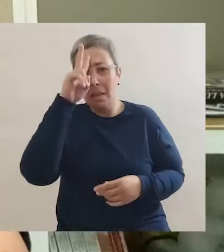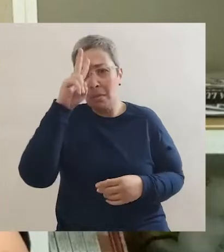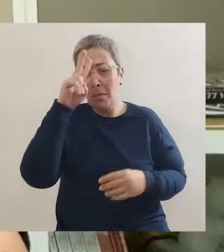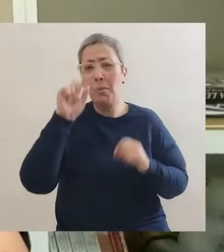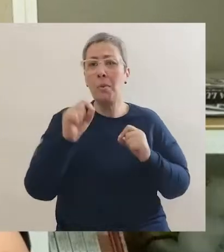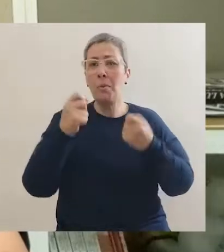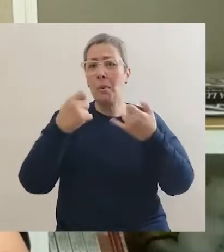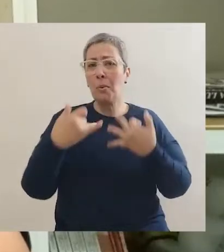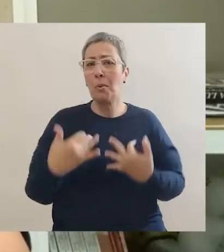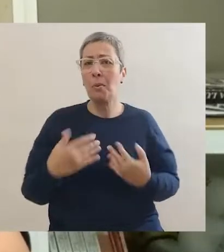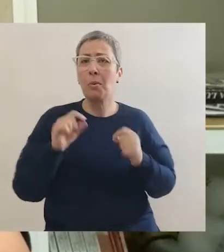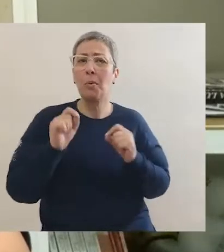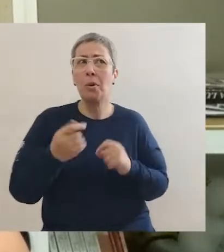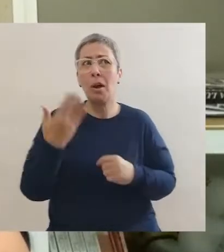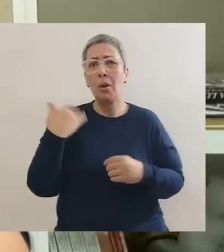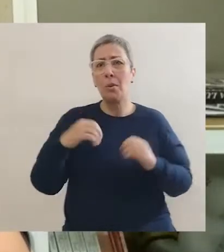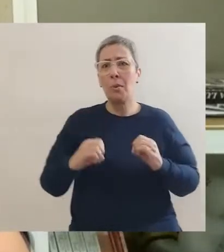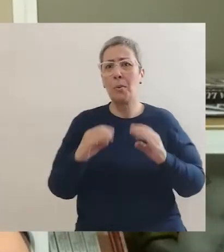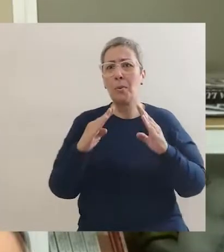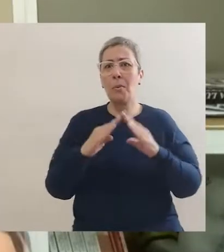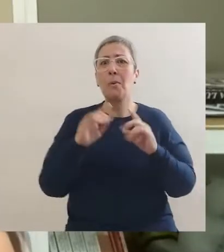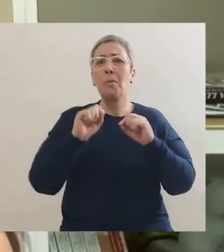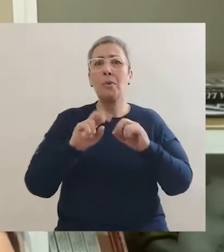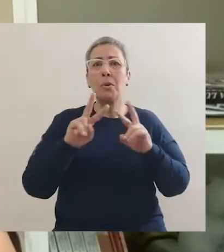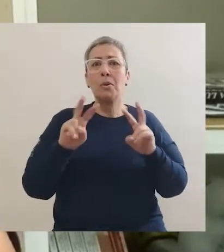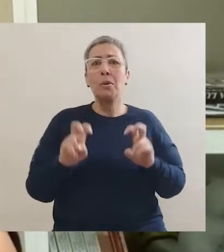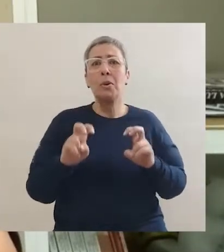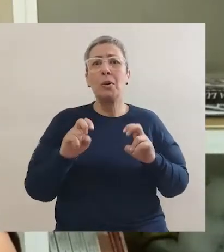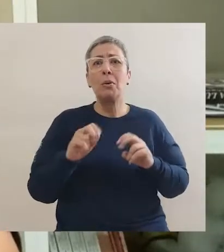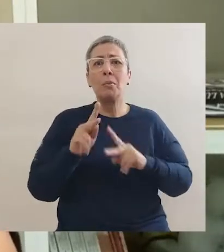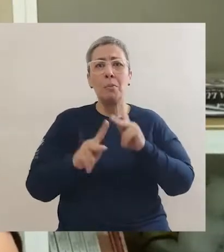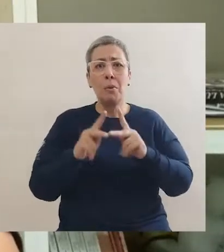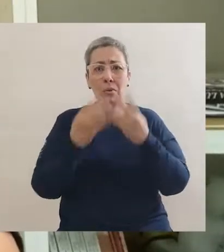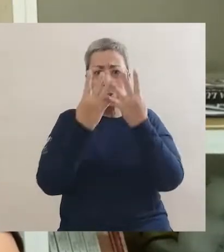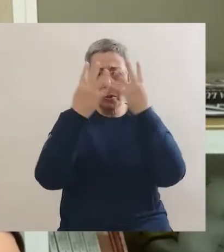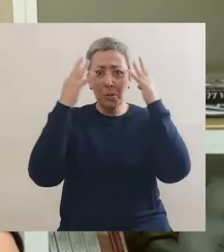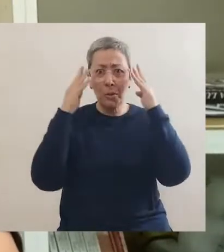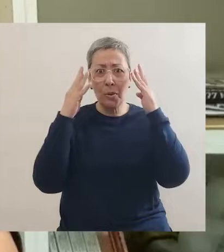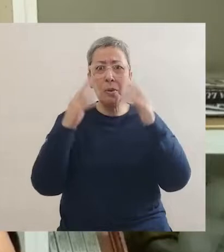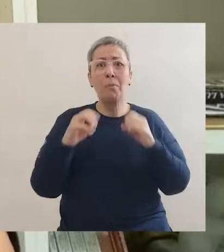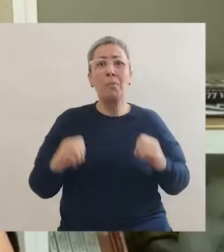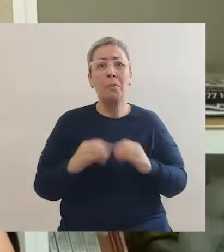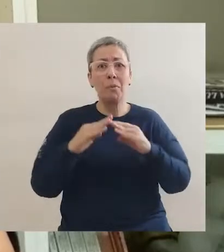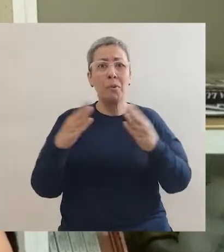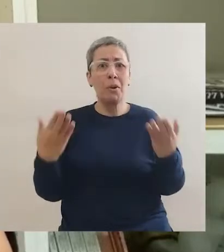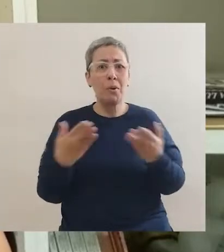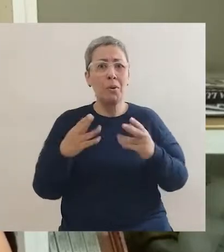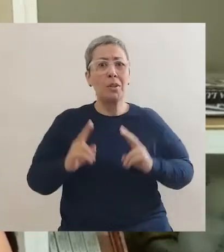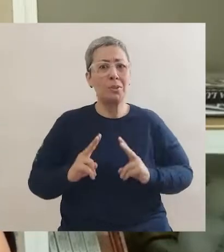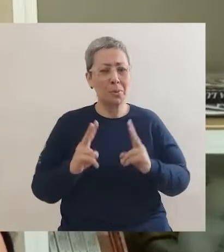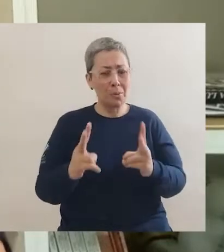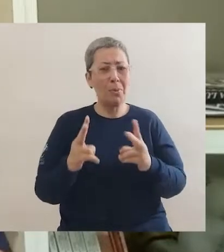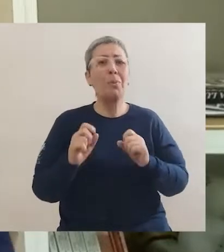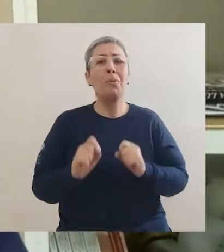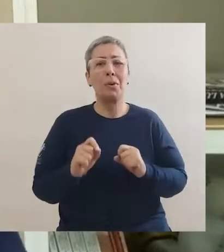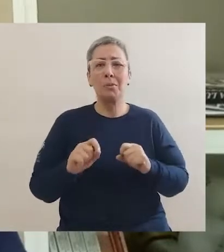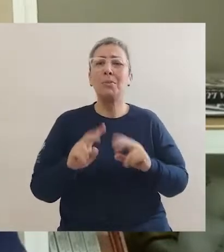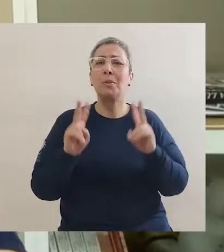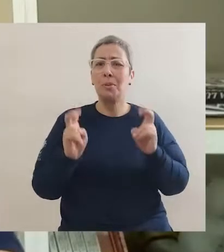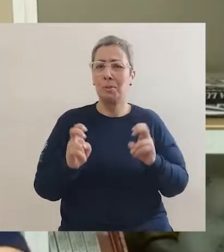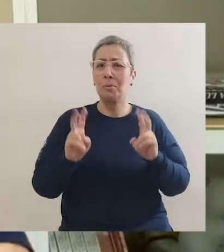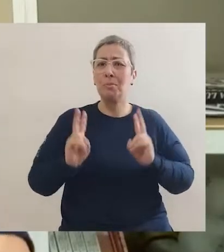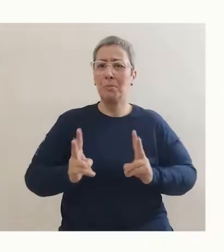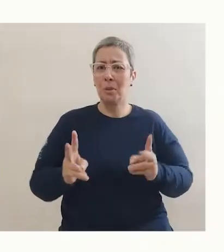segundo programa de agosto. Dando continuidade, vocês se lembram que nós falamos no último